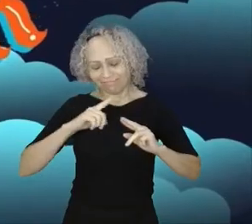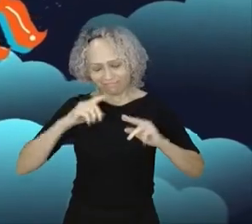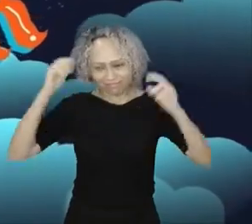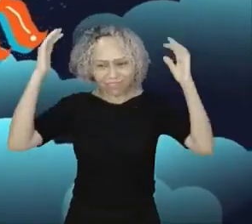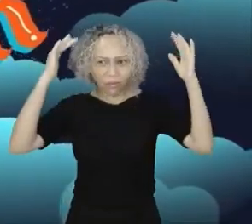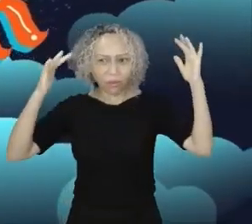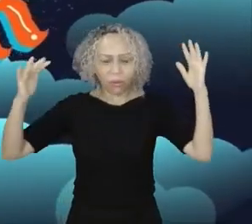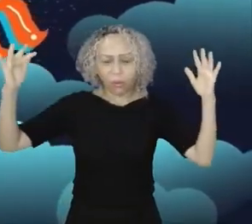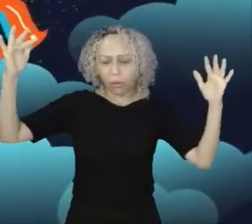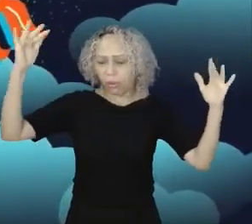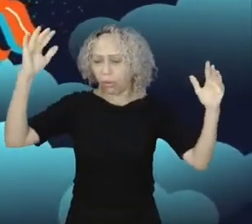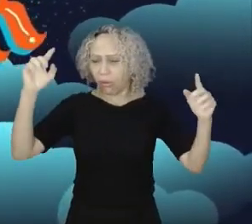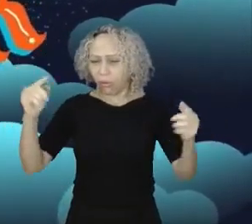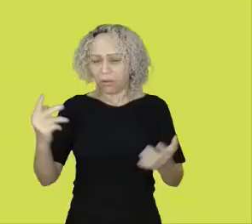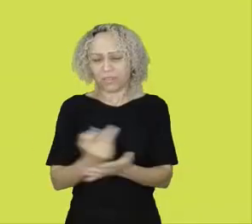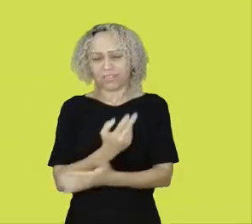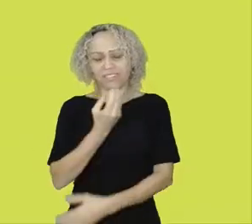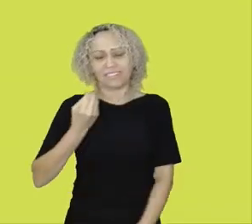viver.